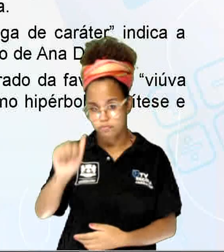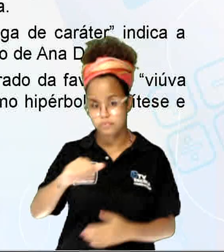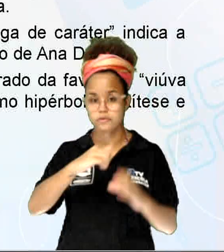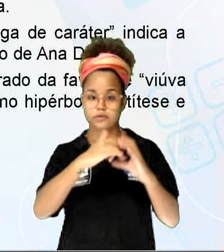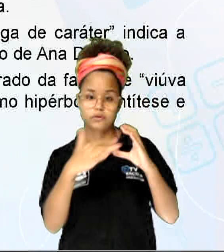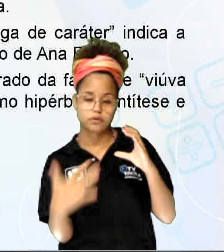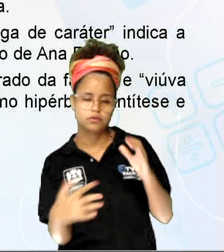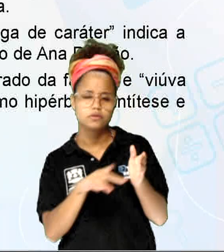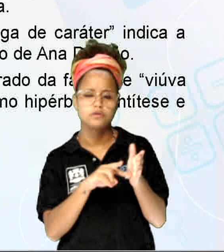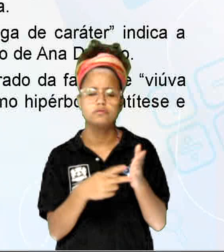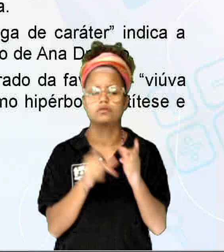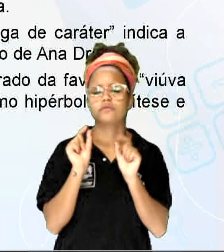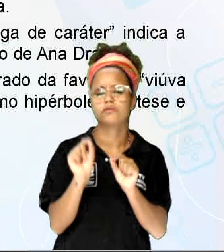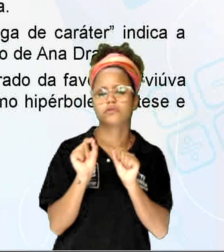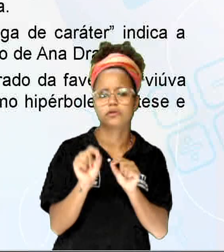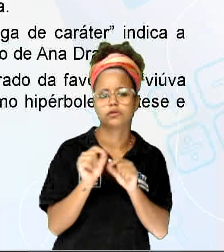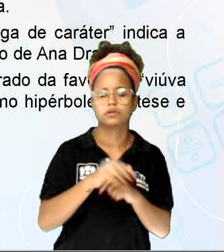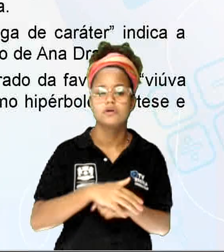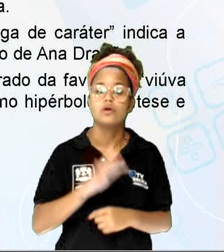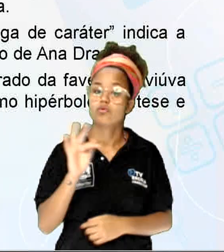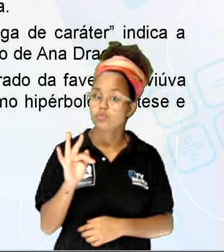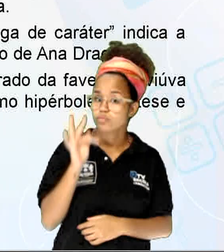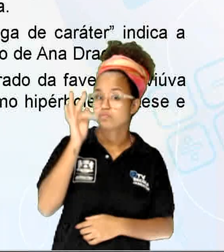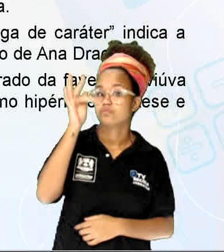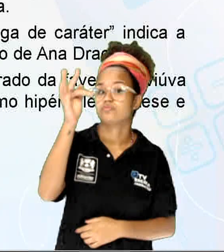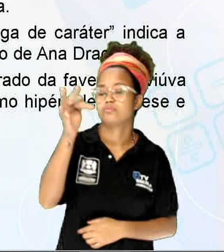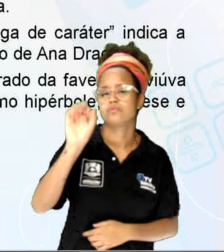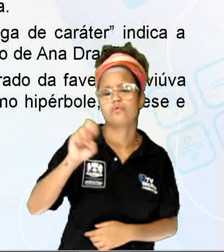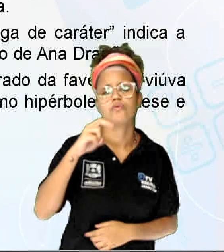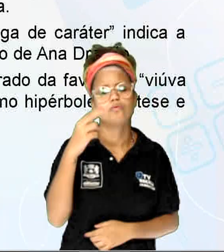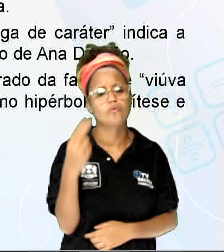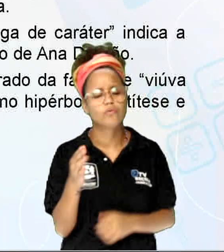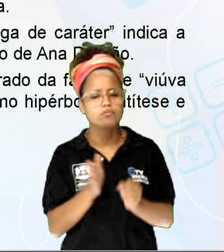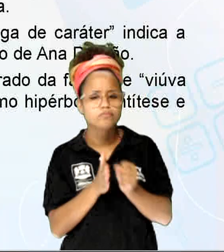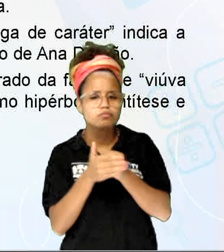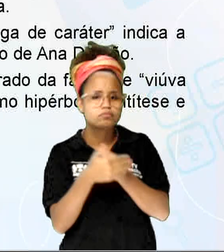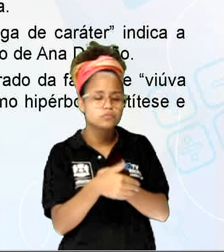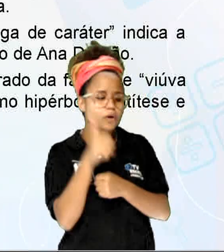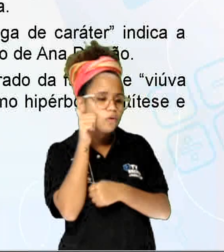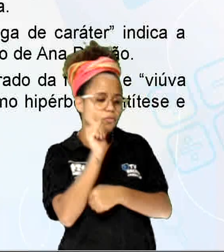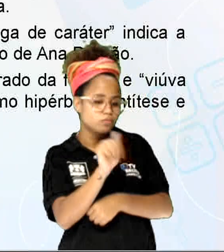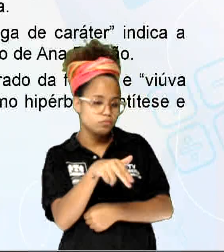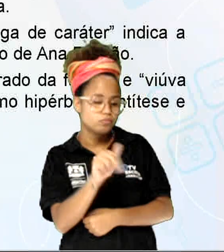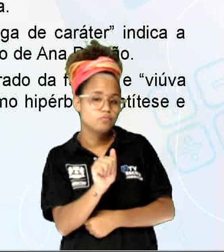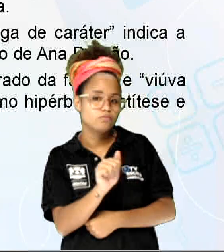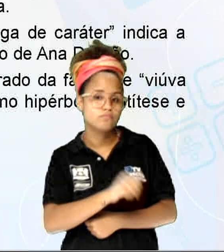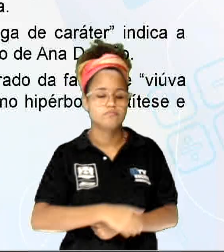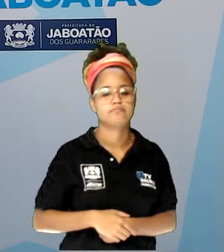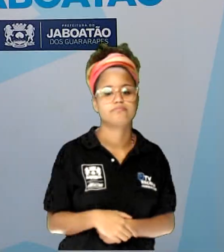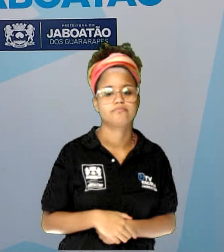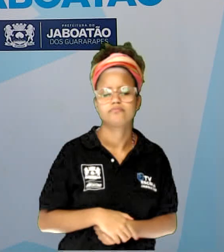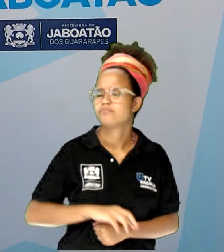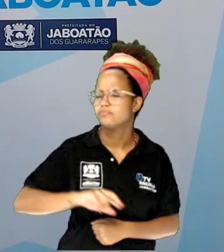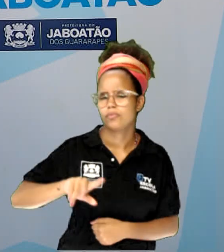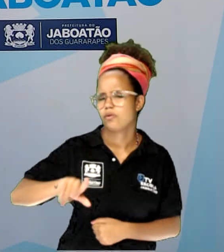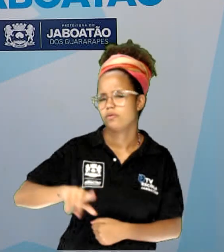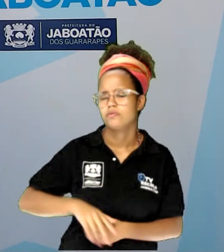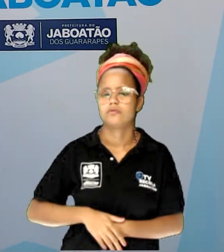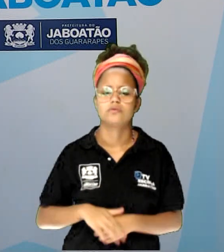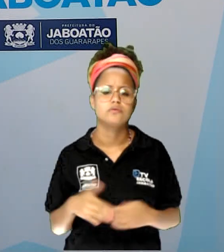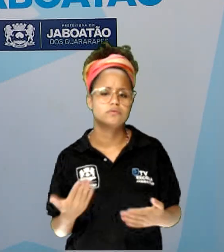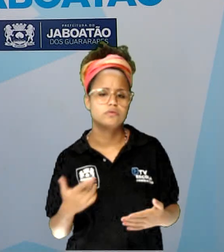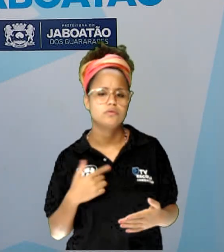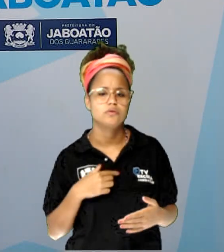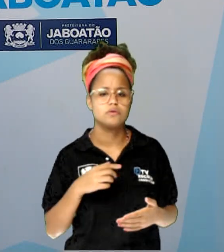narrador em tornar-se, no futuro, mais um protegido de Ana Dragão. Não, gente. Tanto o jeito decidido